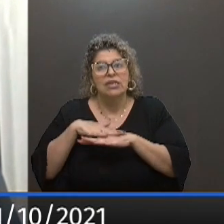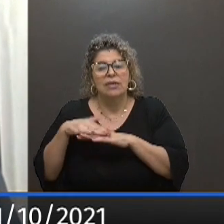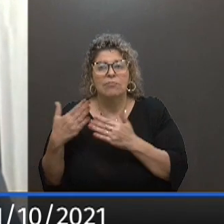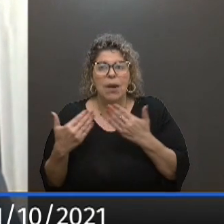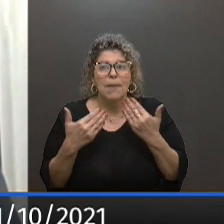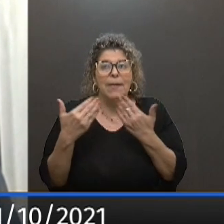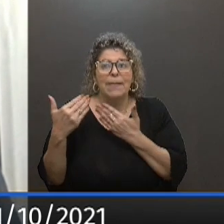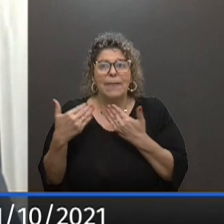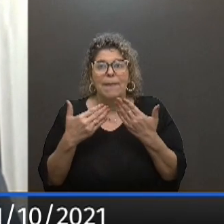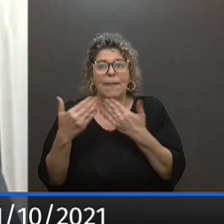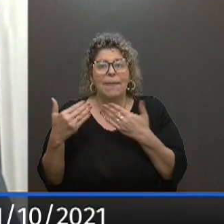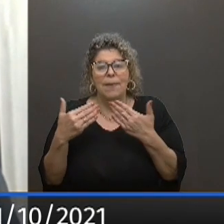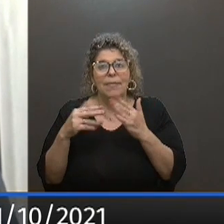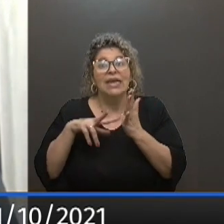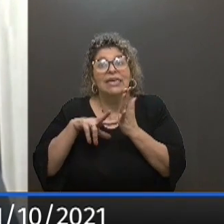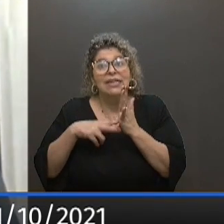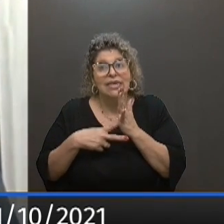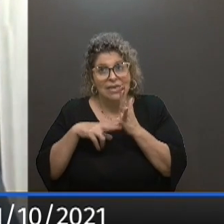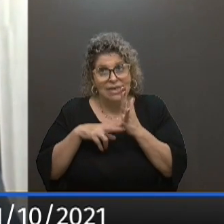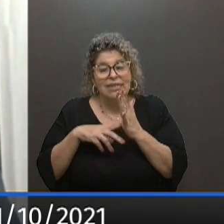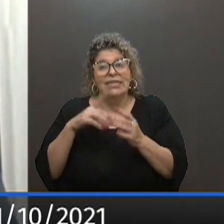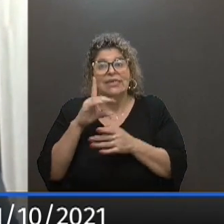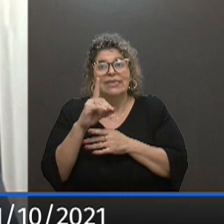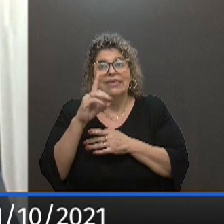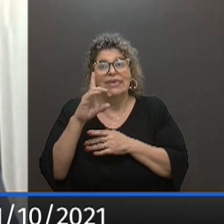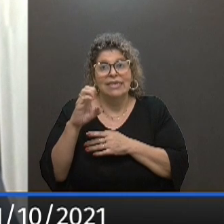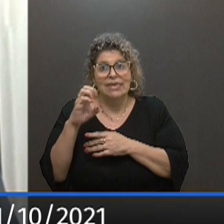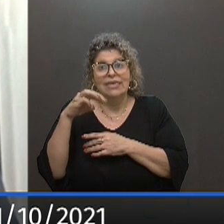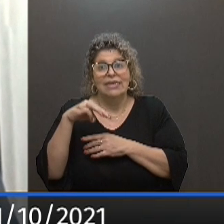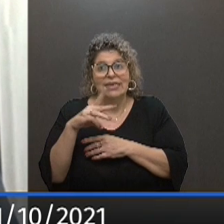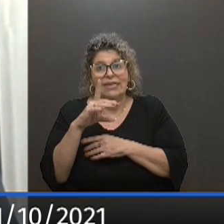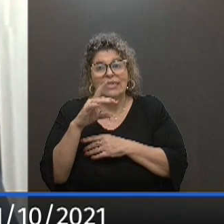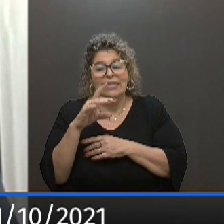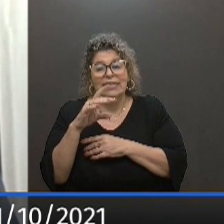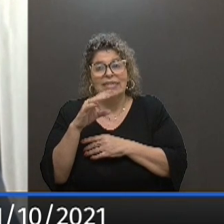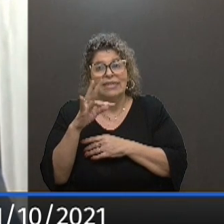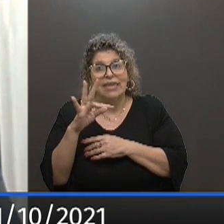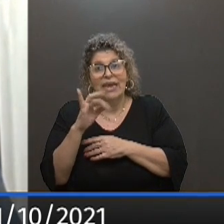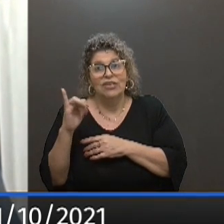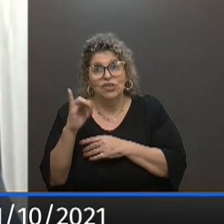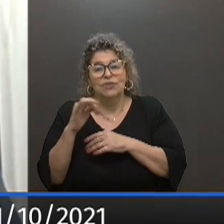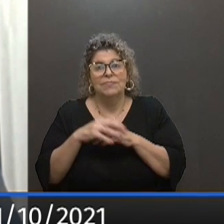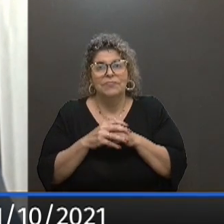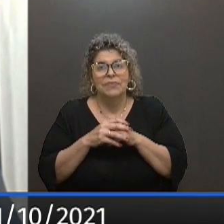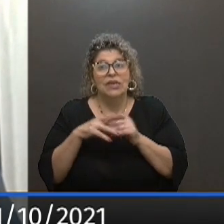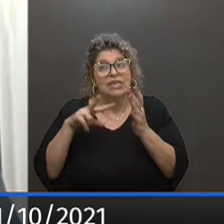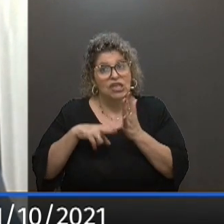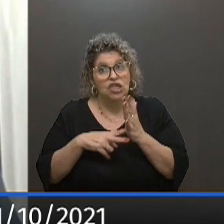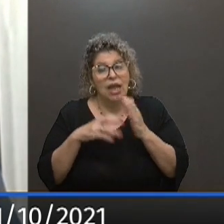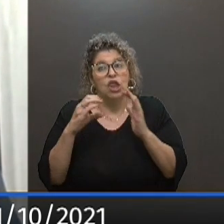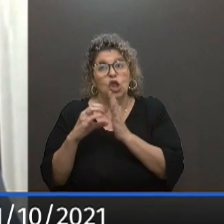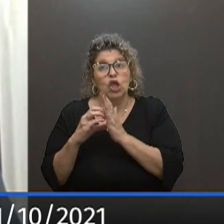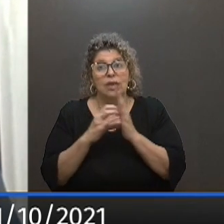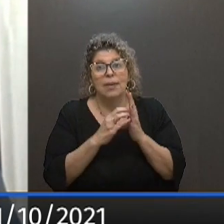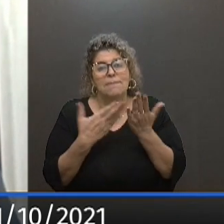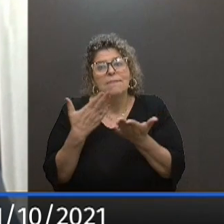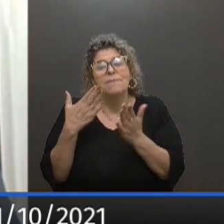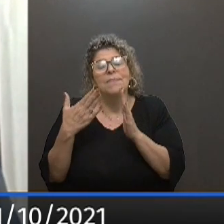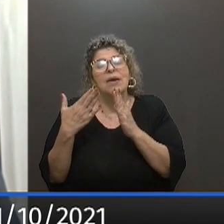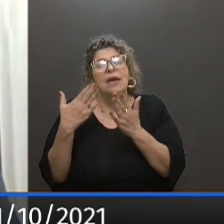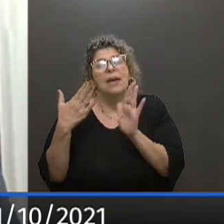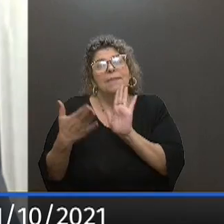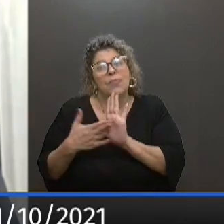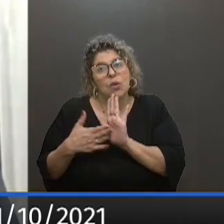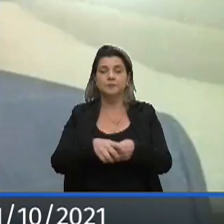com o sindet que é o Sindicato dos Servidores do Detran trabalhando o propostas de